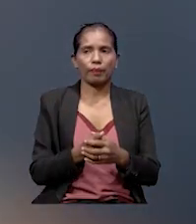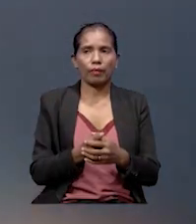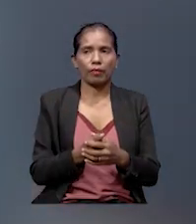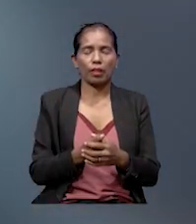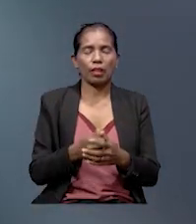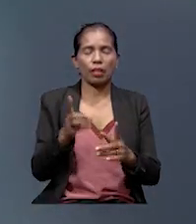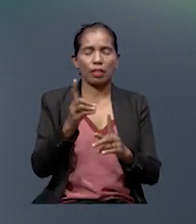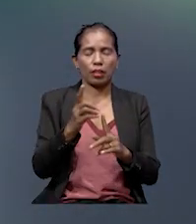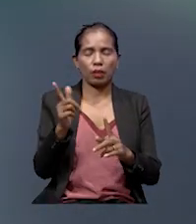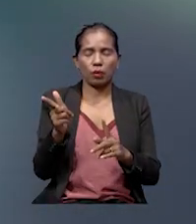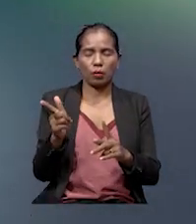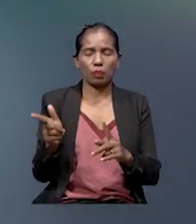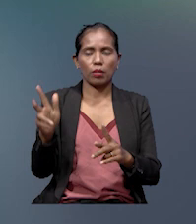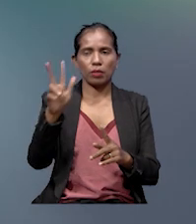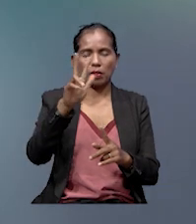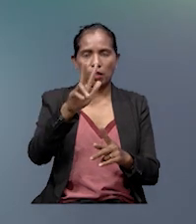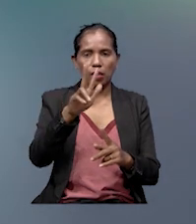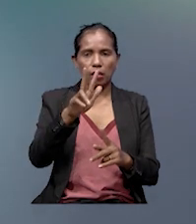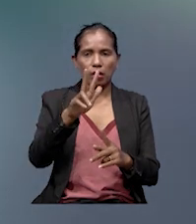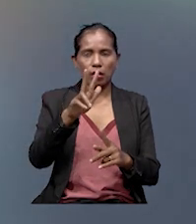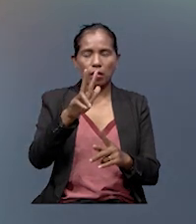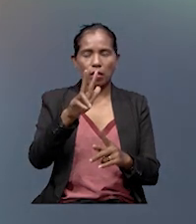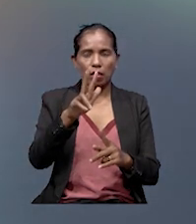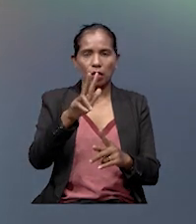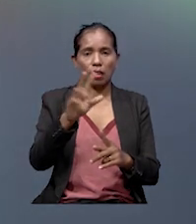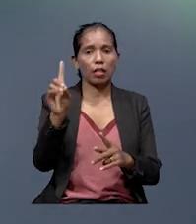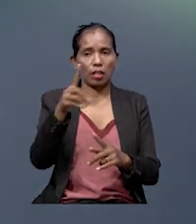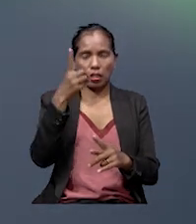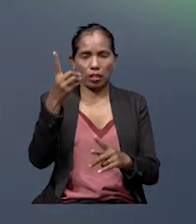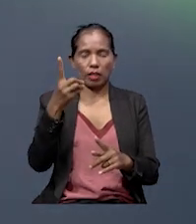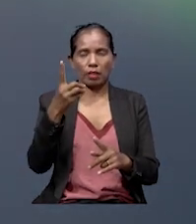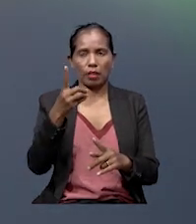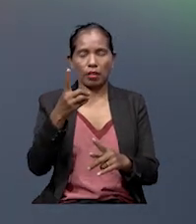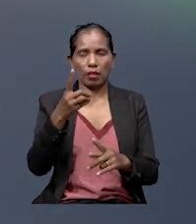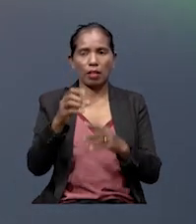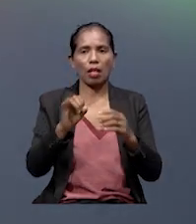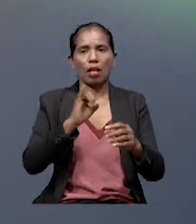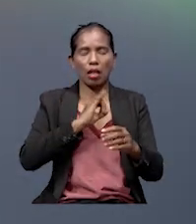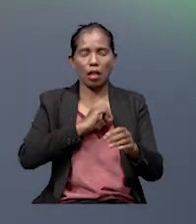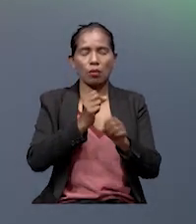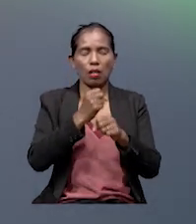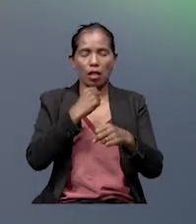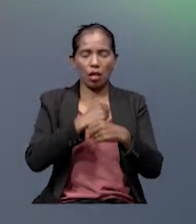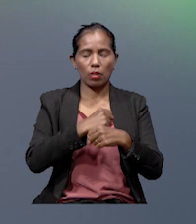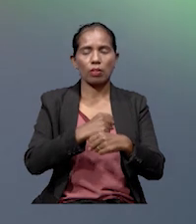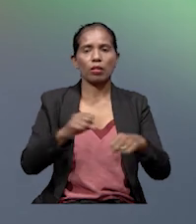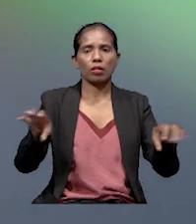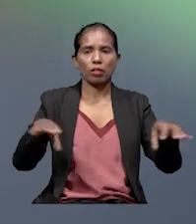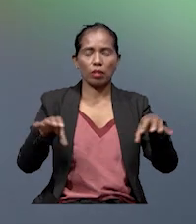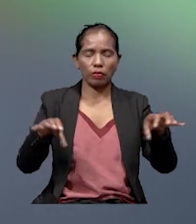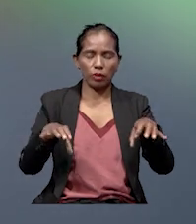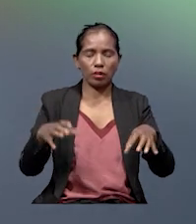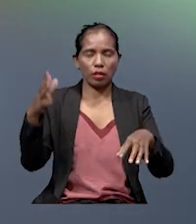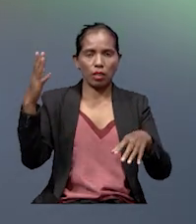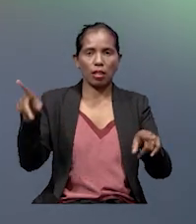e dia 23 madrugada, significa how halau tiana how nia efetivo de